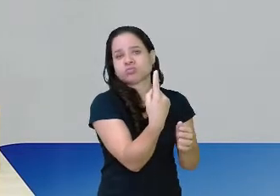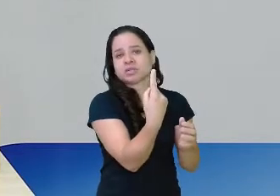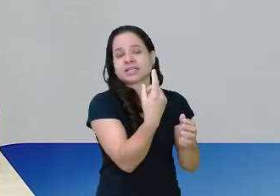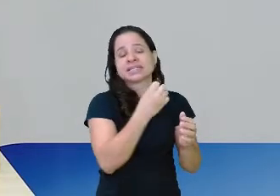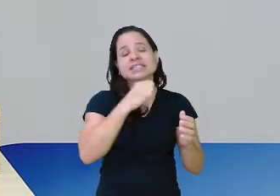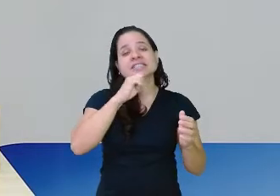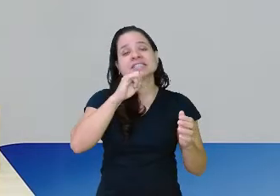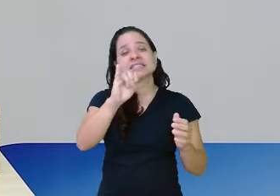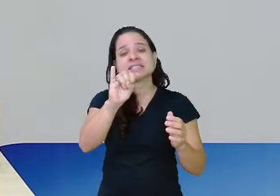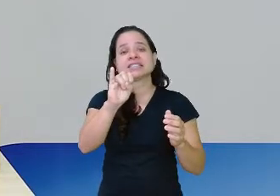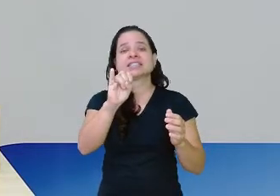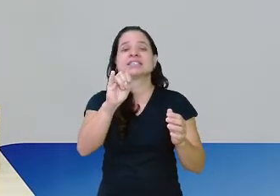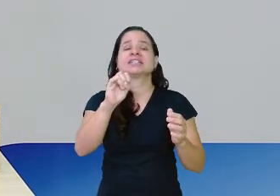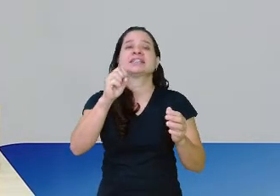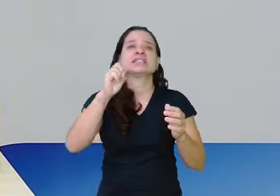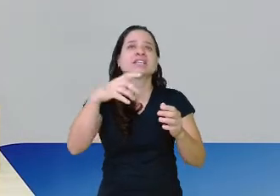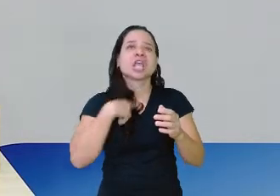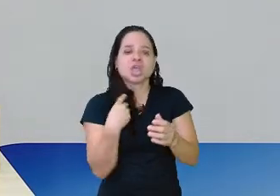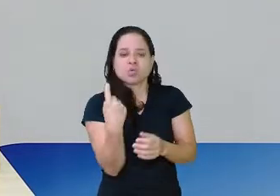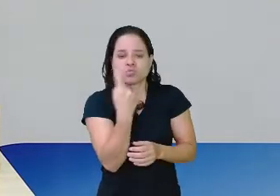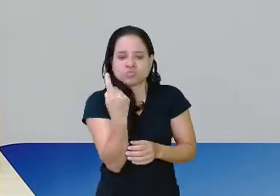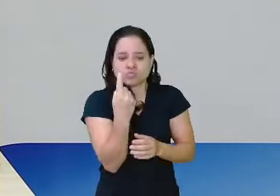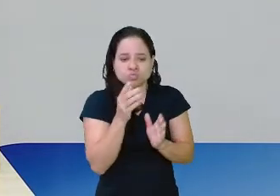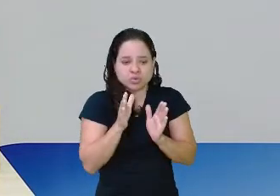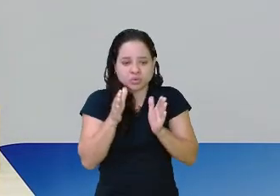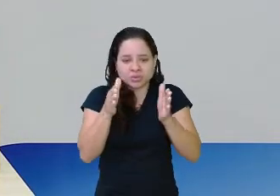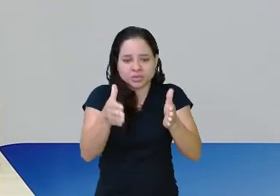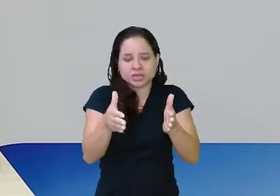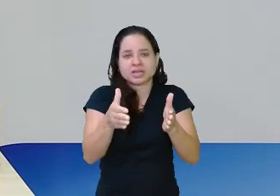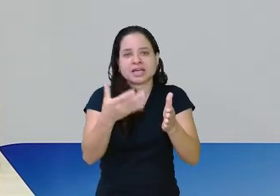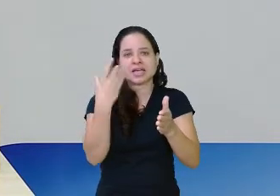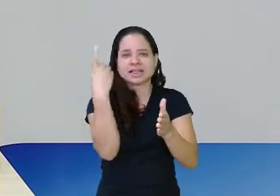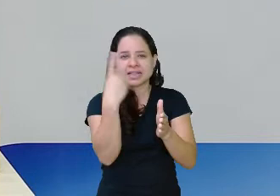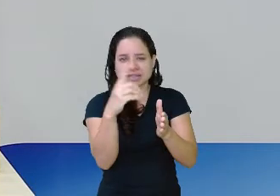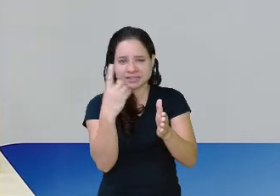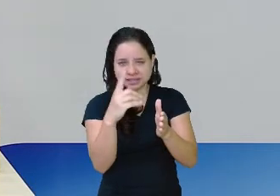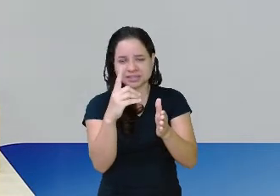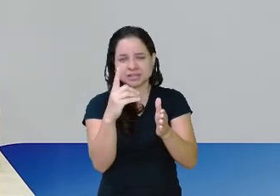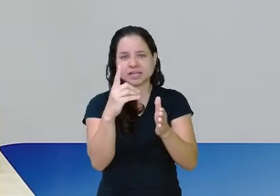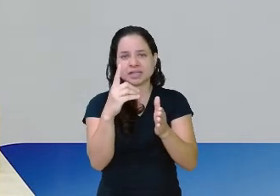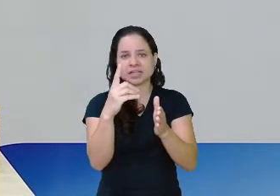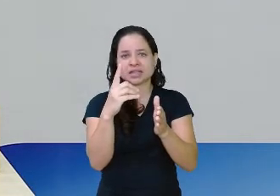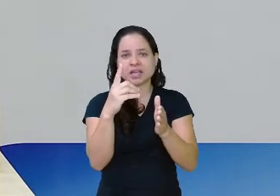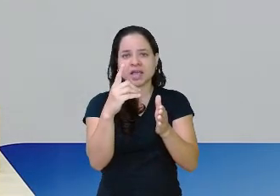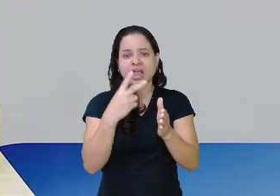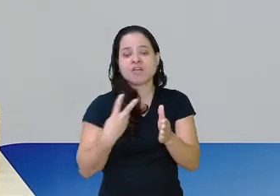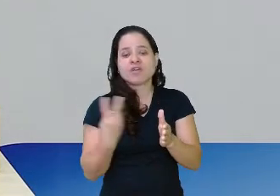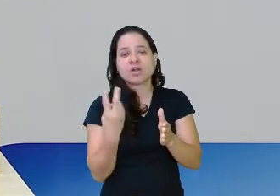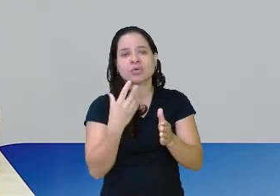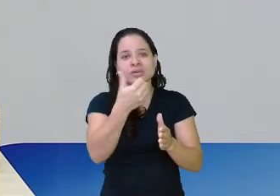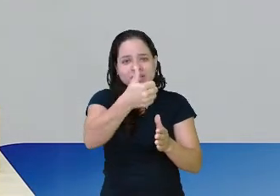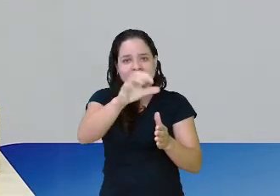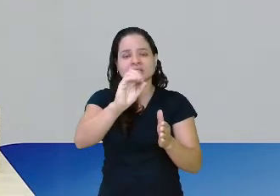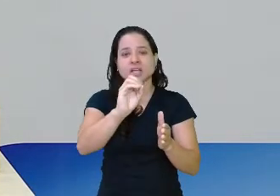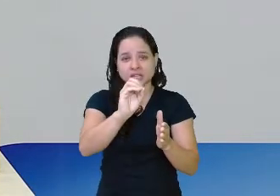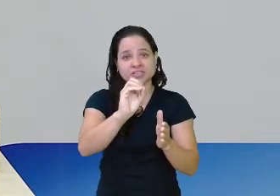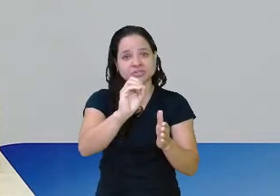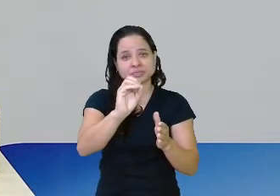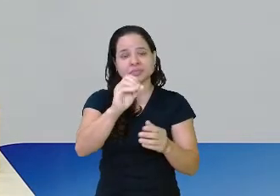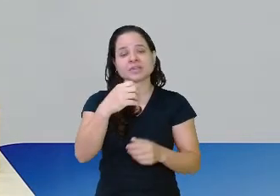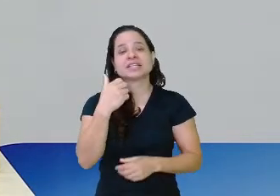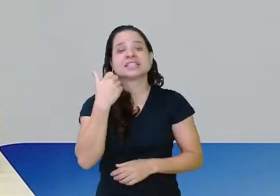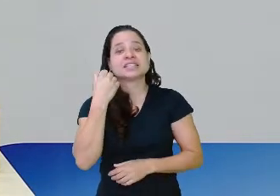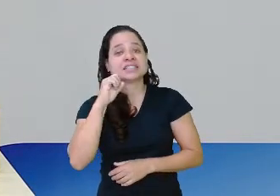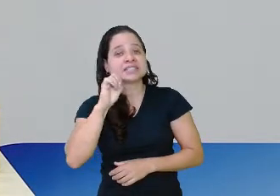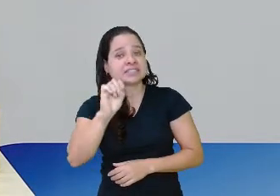Se o meu algarismo 1 estiver na casa da dezena, ele vai valer 10. Se ele está na casa da dezena, ele